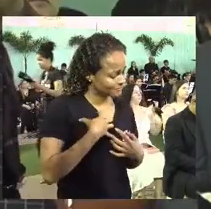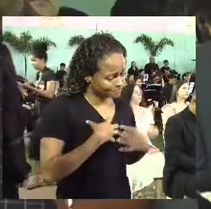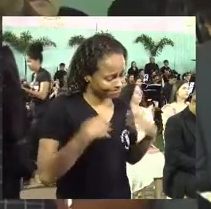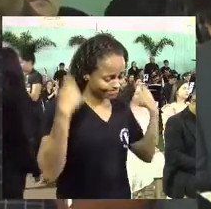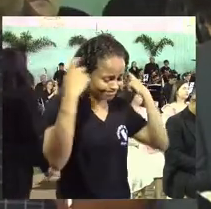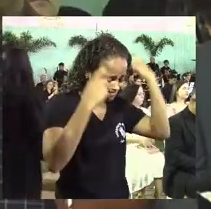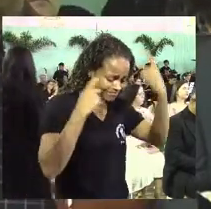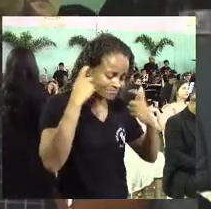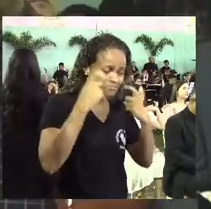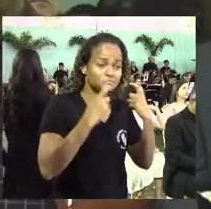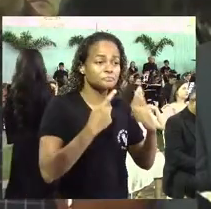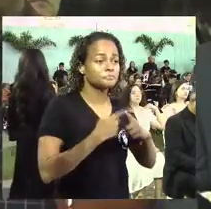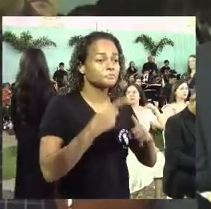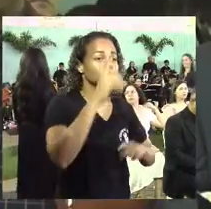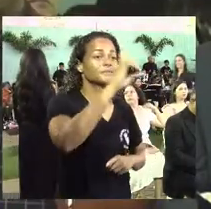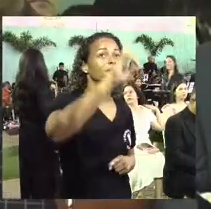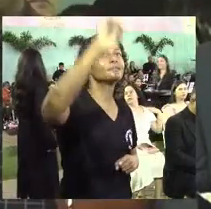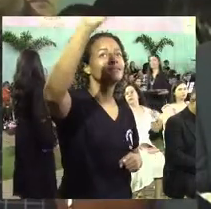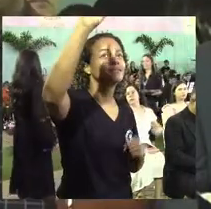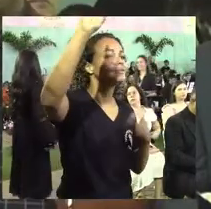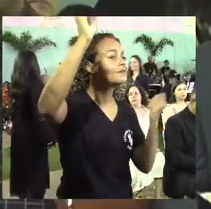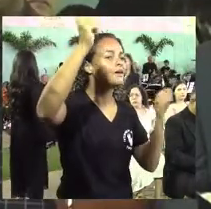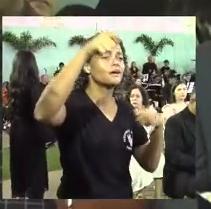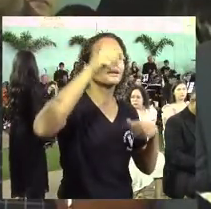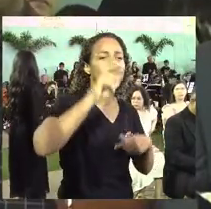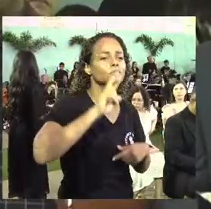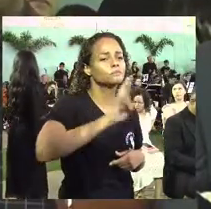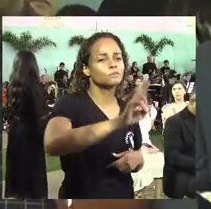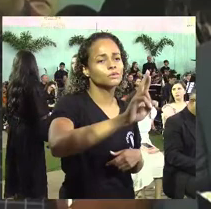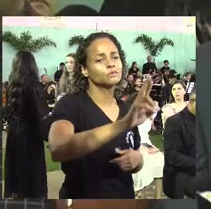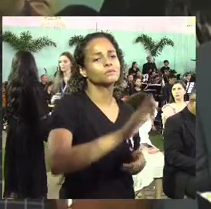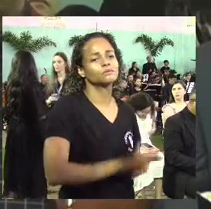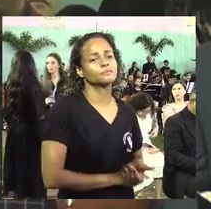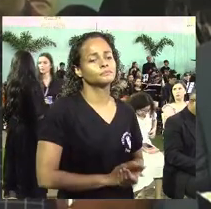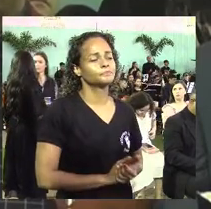se ele é a nossa provisão